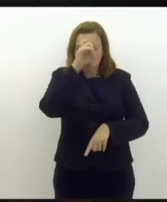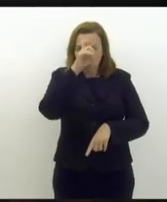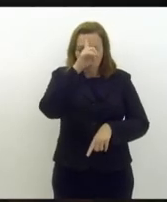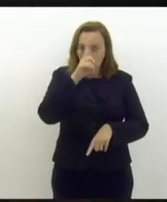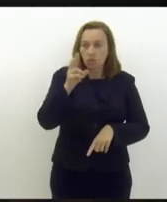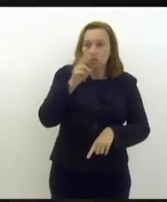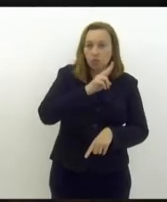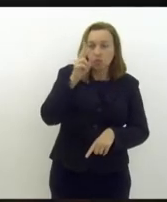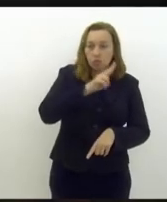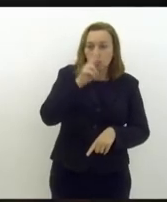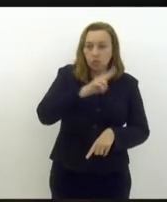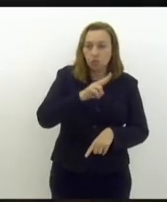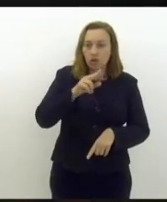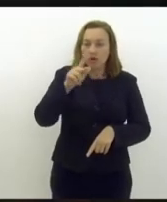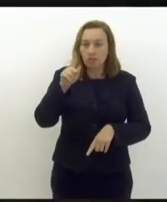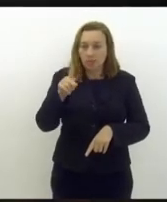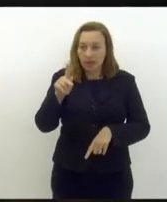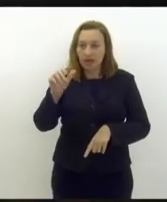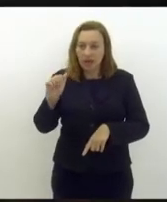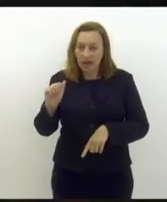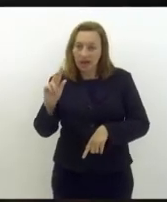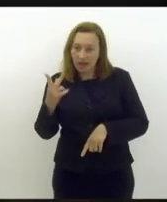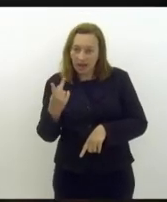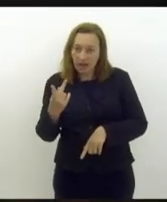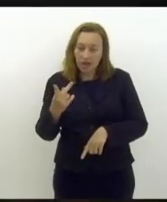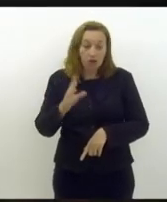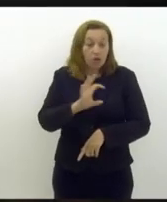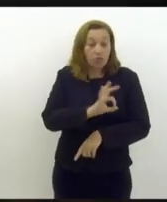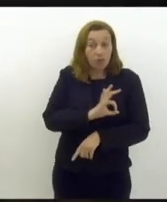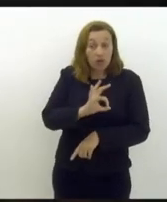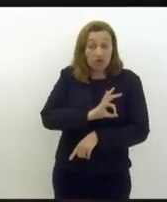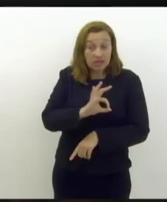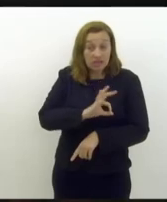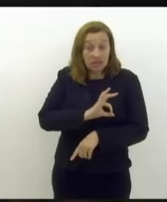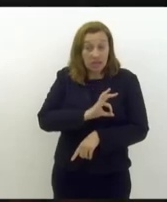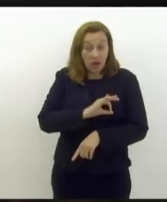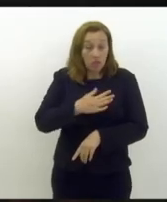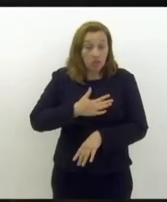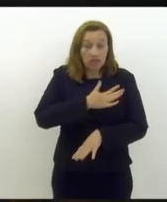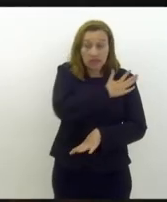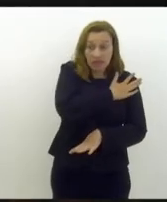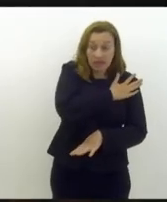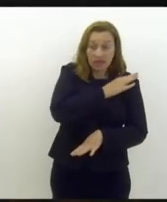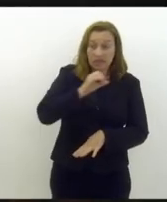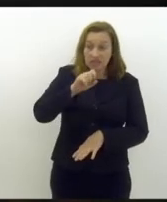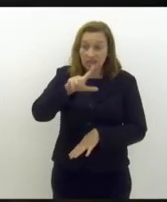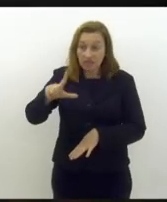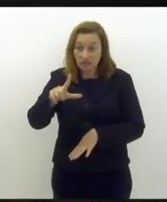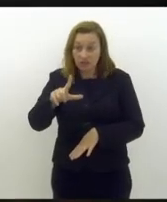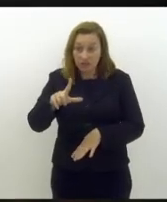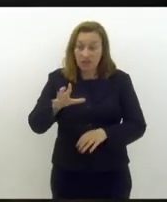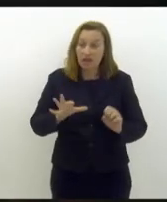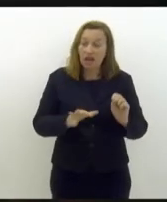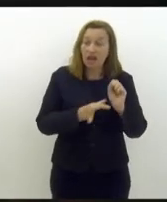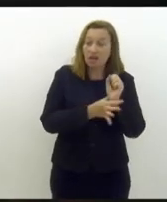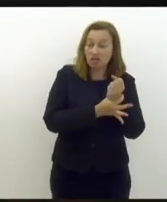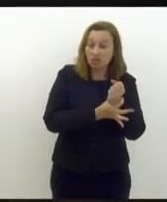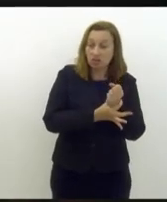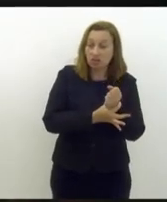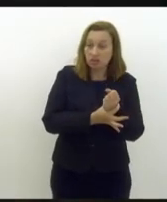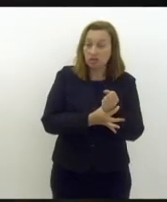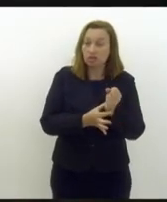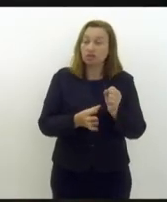tático individual e coletivo para policiais militar e civis e penais dois agentes de Segurança Pública